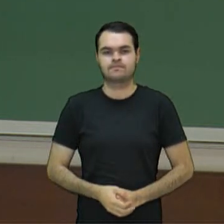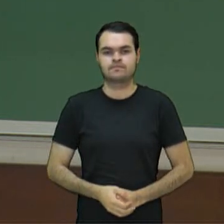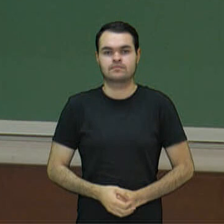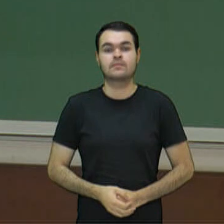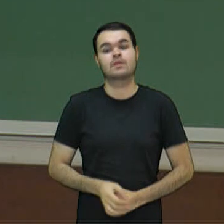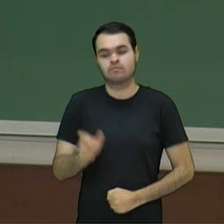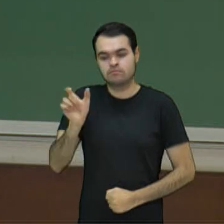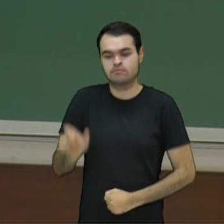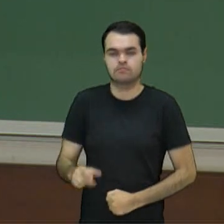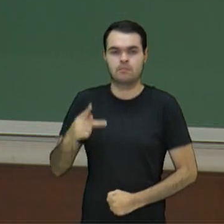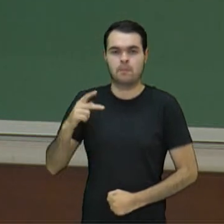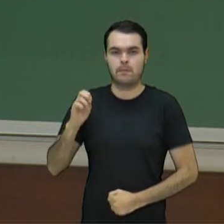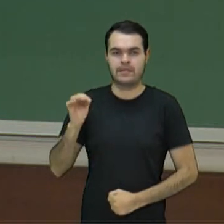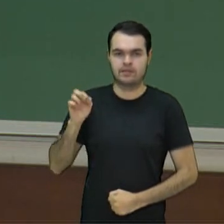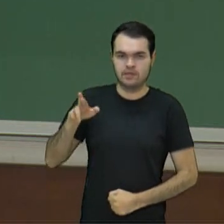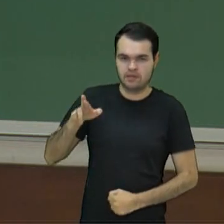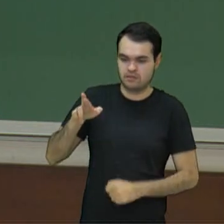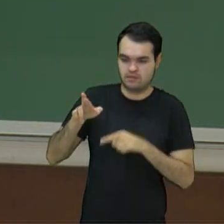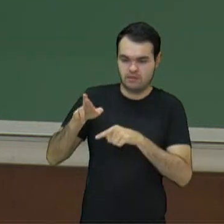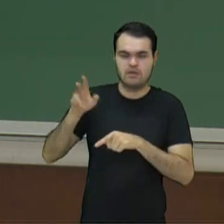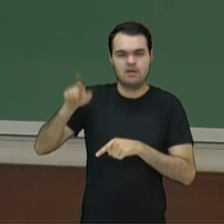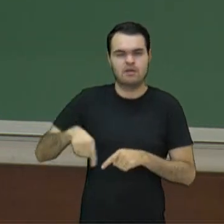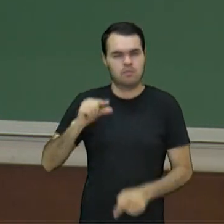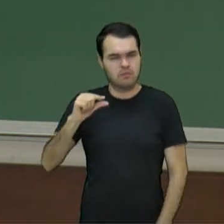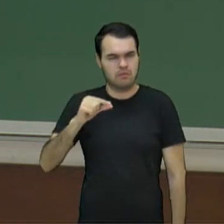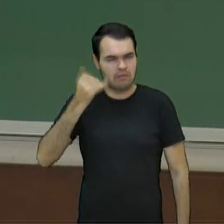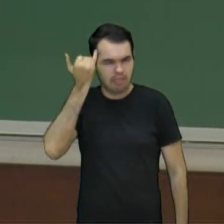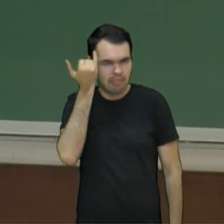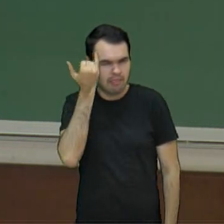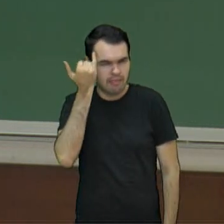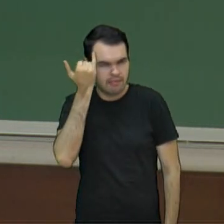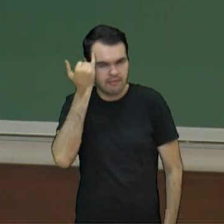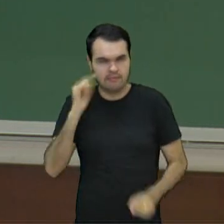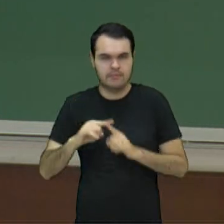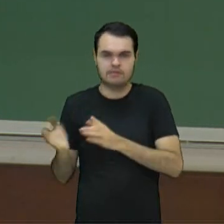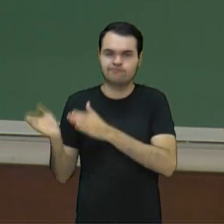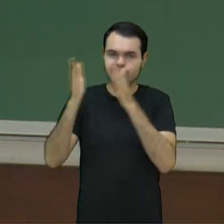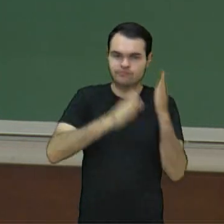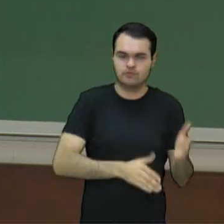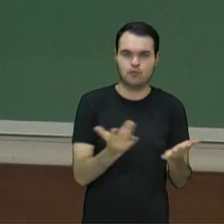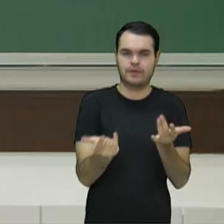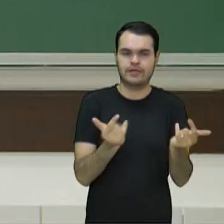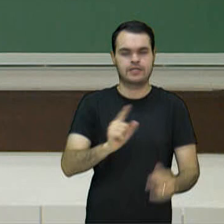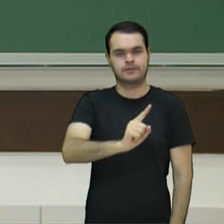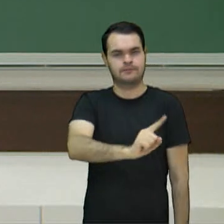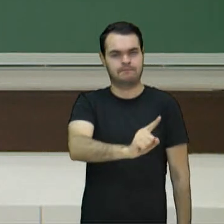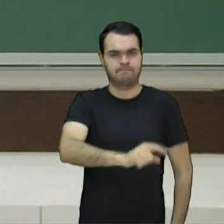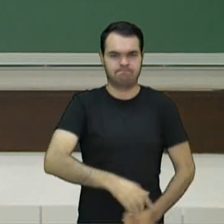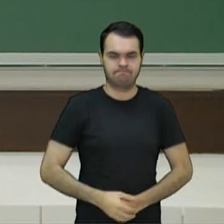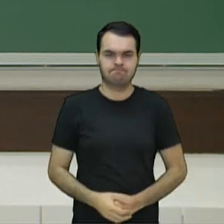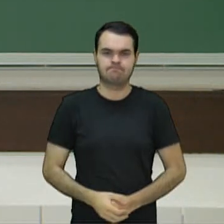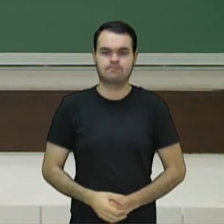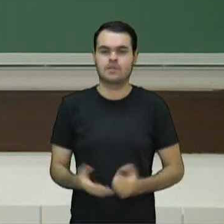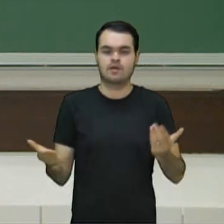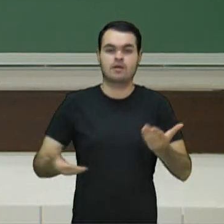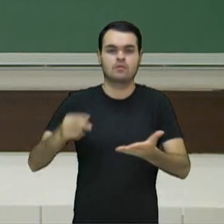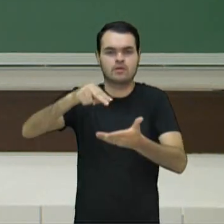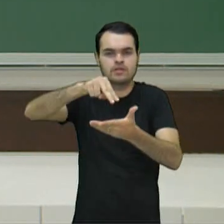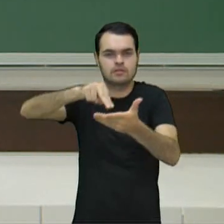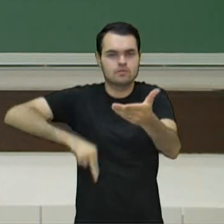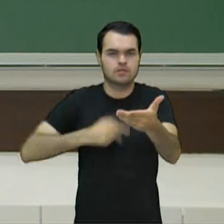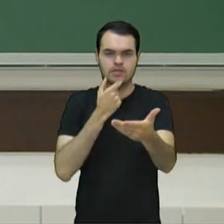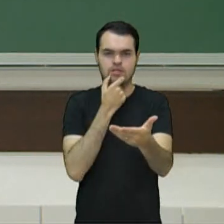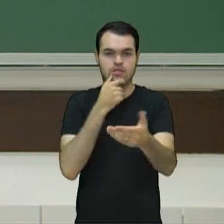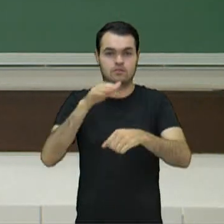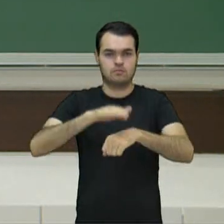wasn't. Então, o Peter Parker era um pouco preguiçoso, mas o Homem-Aranha não. Nós vamos fazer agora uma leitura do